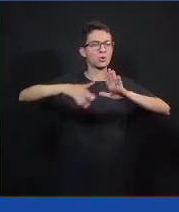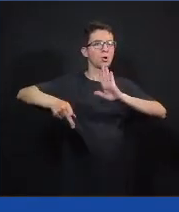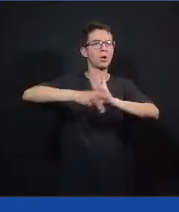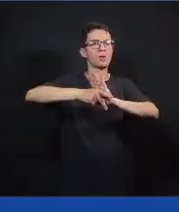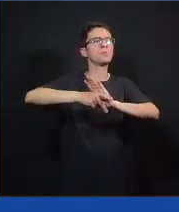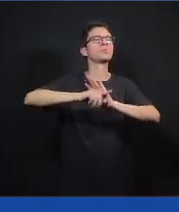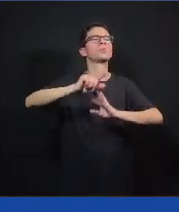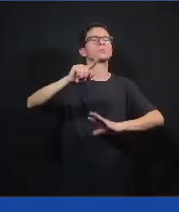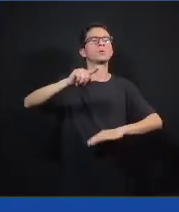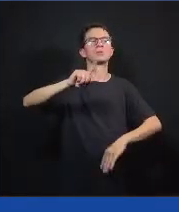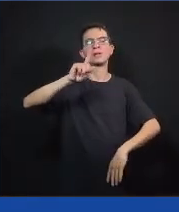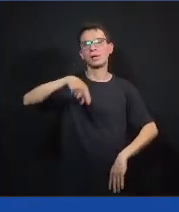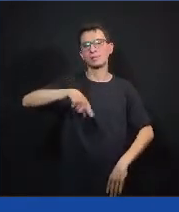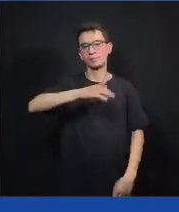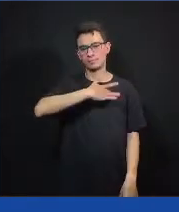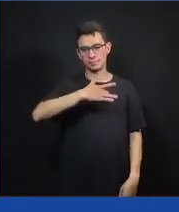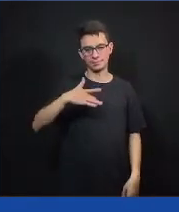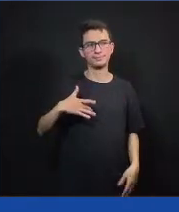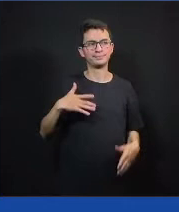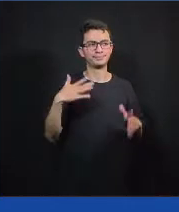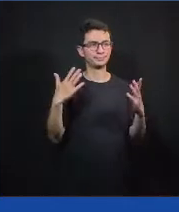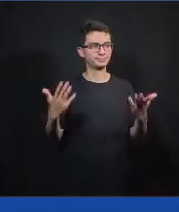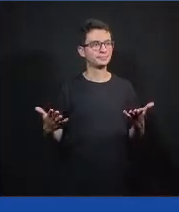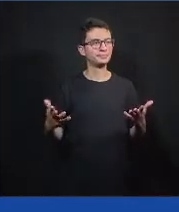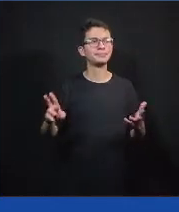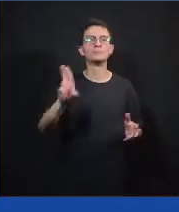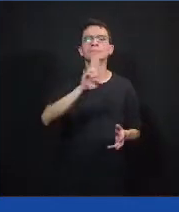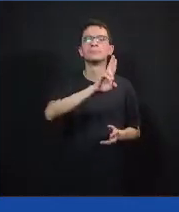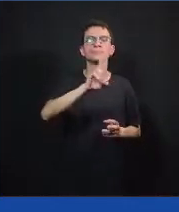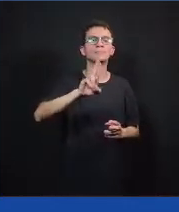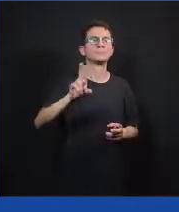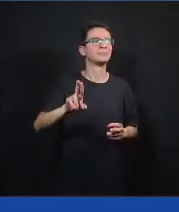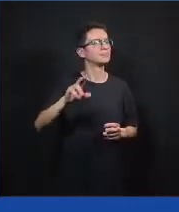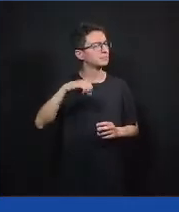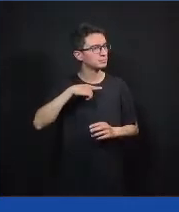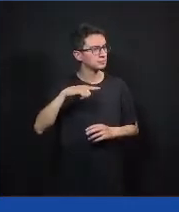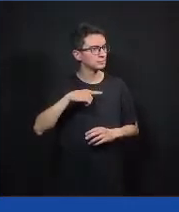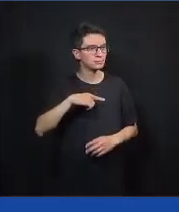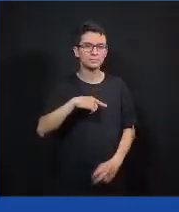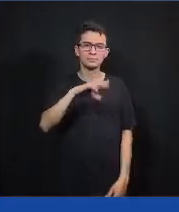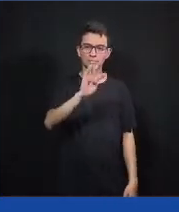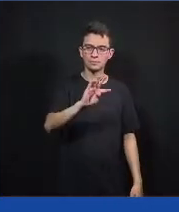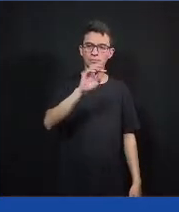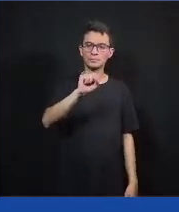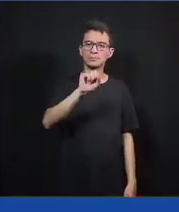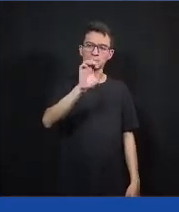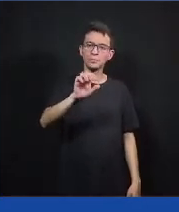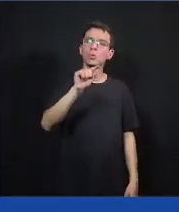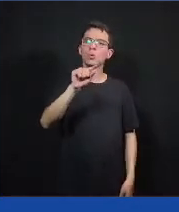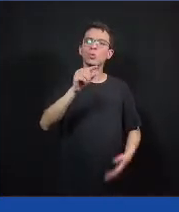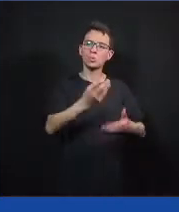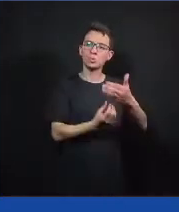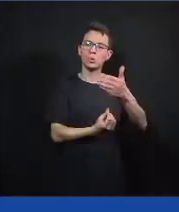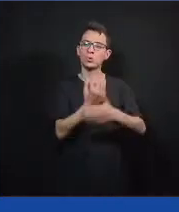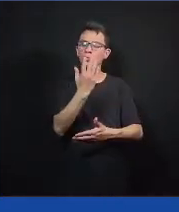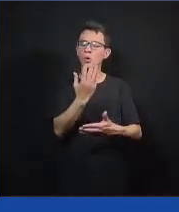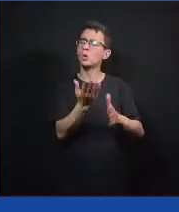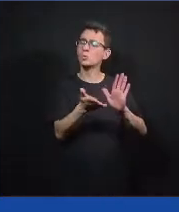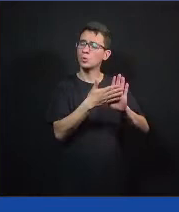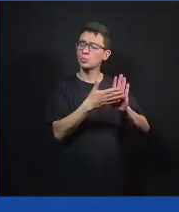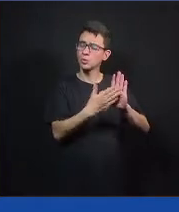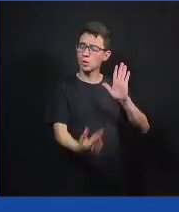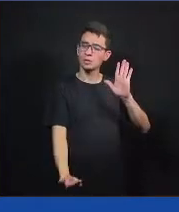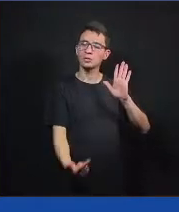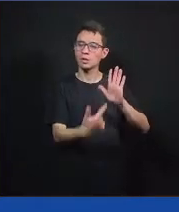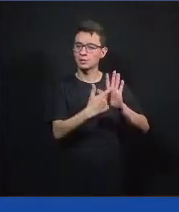citação nominal da Câmara, do Senado e do TSE denota a construção coletiva dessa proposta.